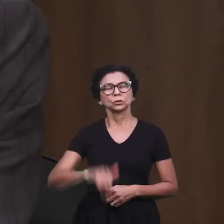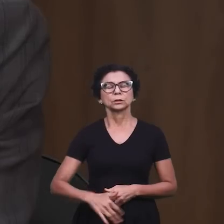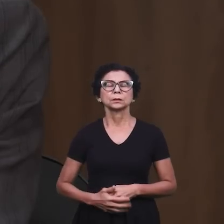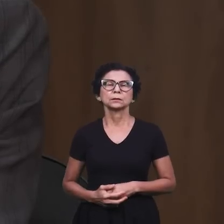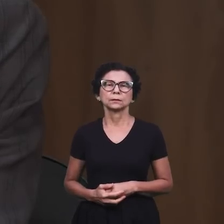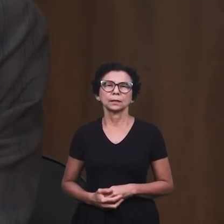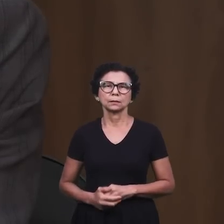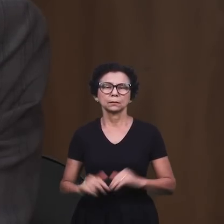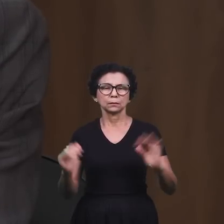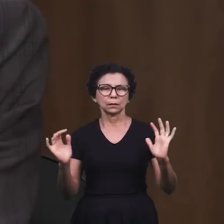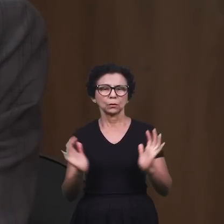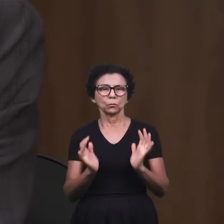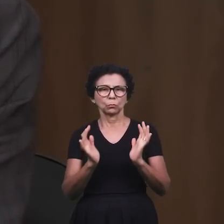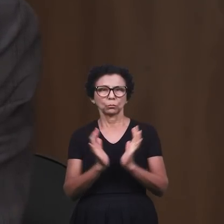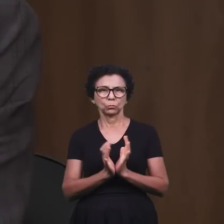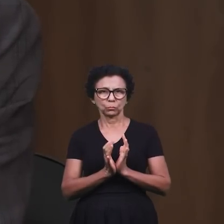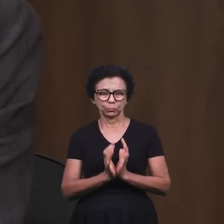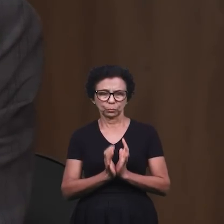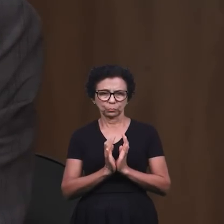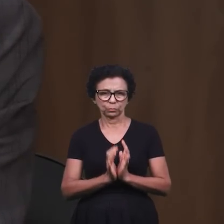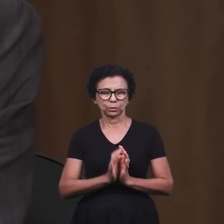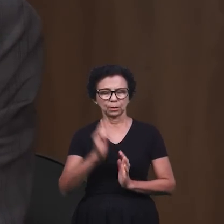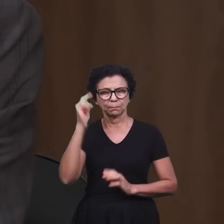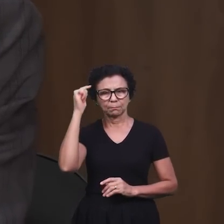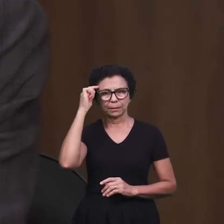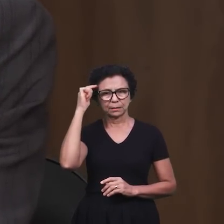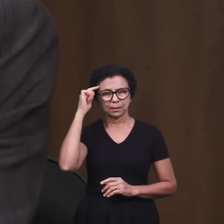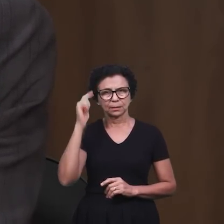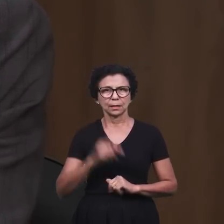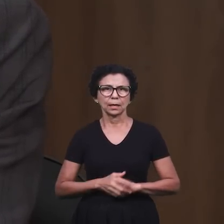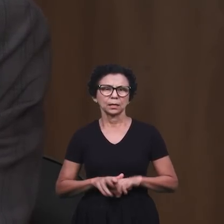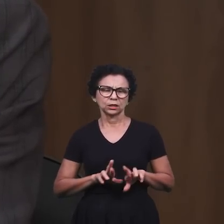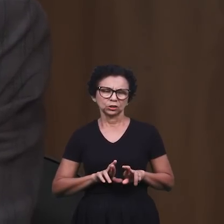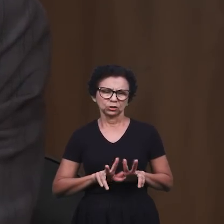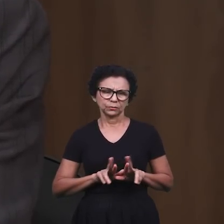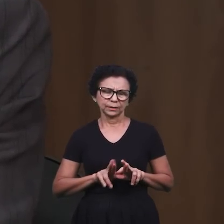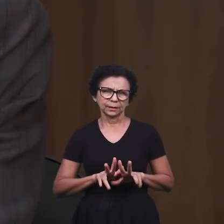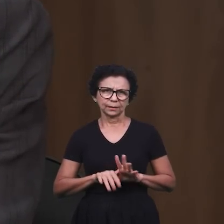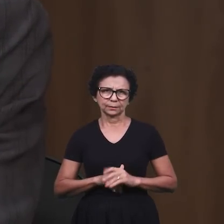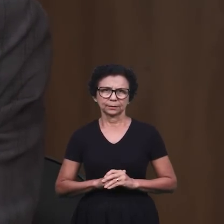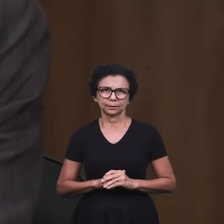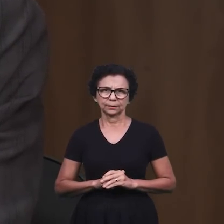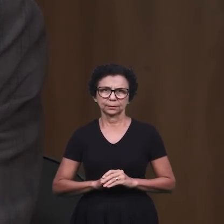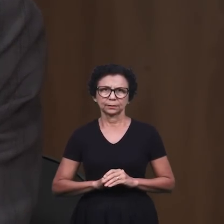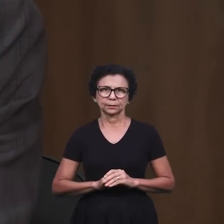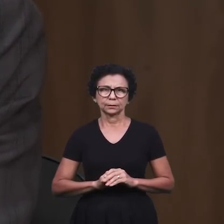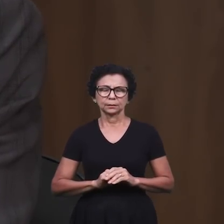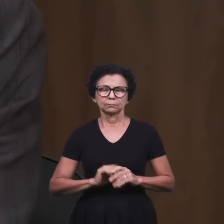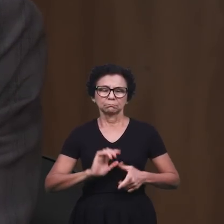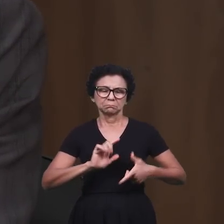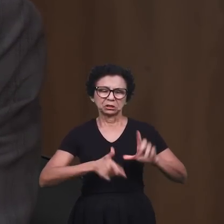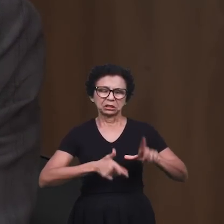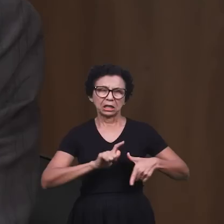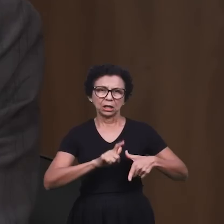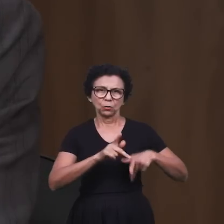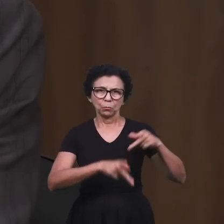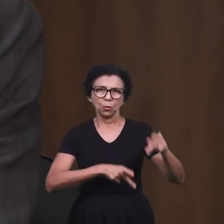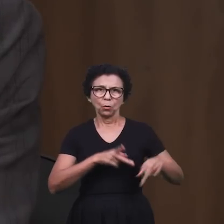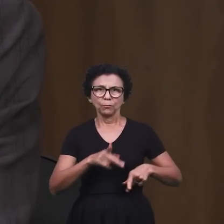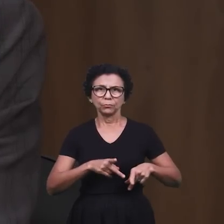dispensacionalista, que eles consideram o seguinte, que há uma distinção entre Israel e a igreja, no programa de Deus,